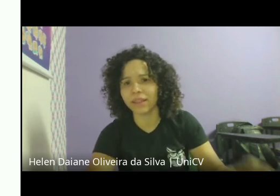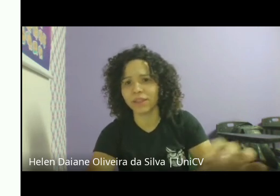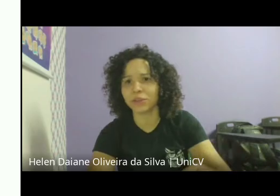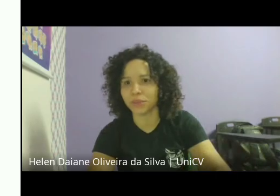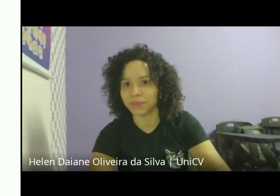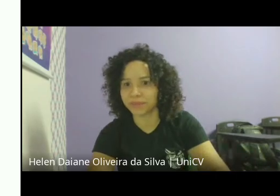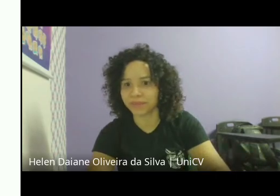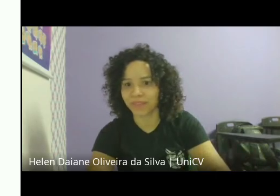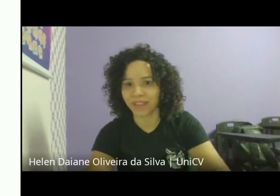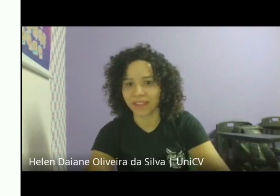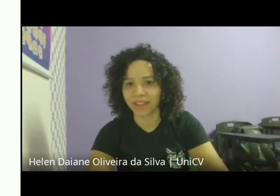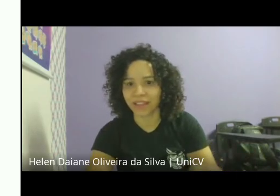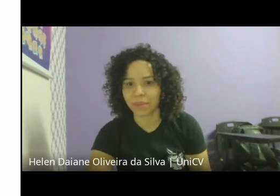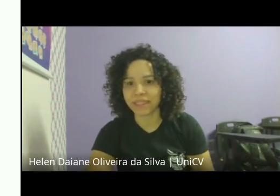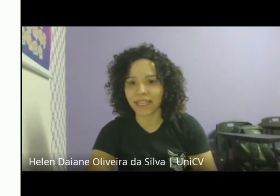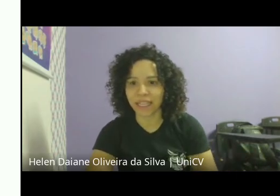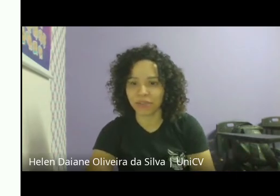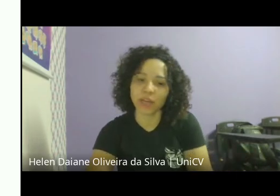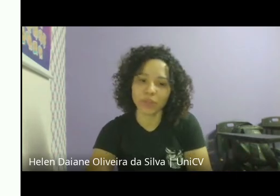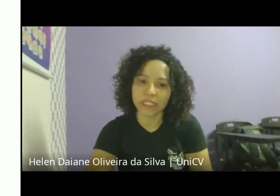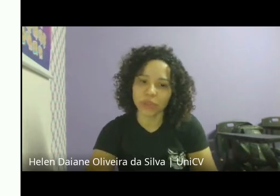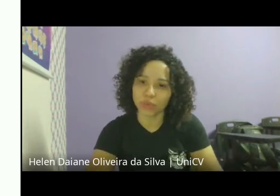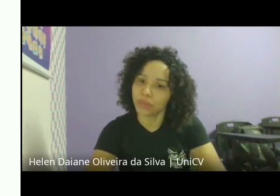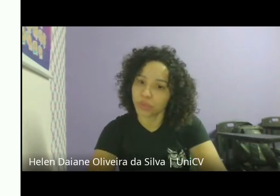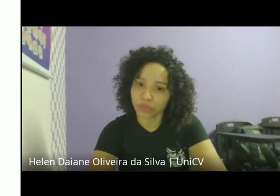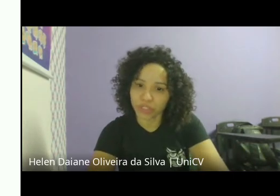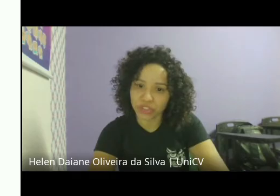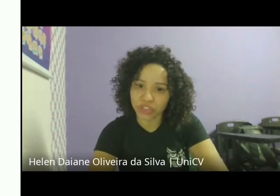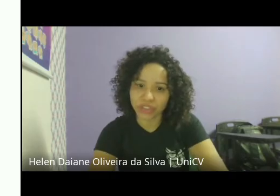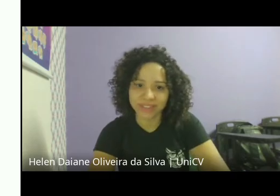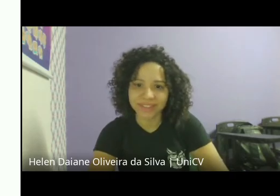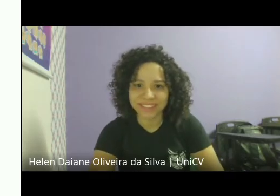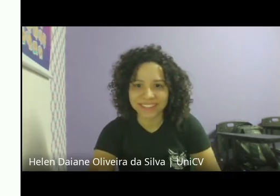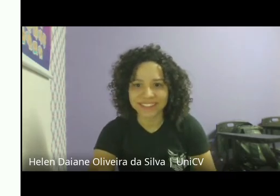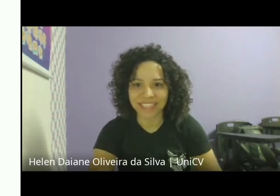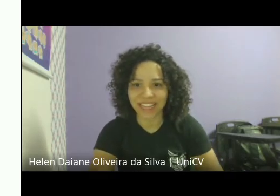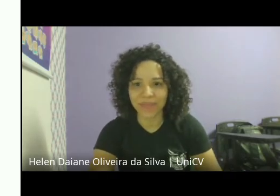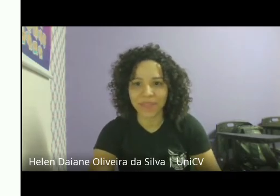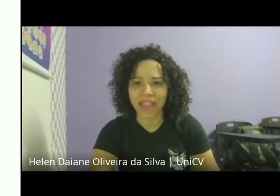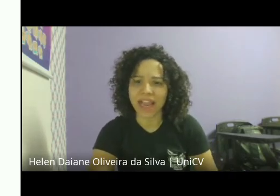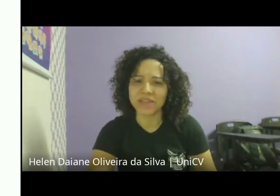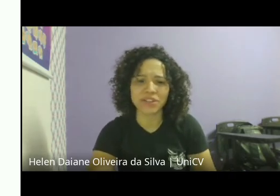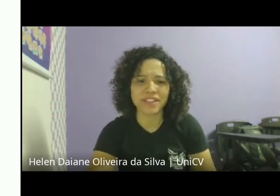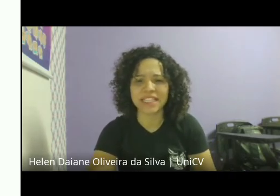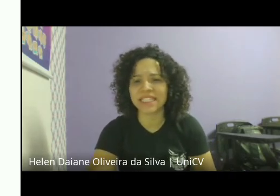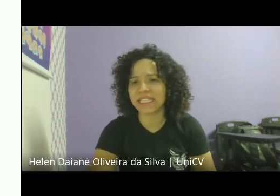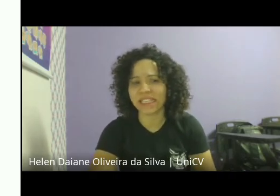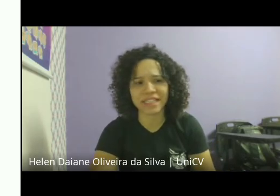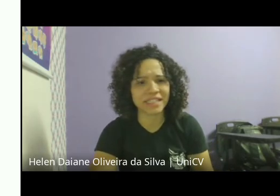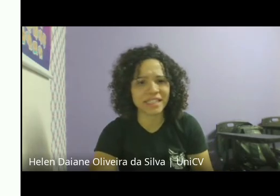Libras lindo. Mas ela quer ficar o lindo pro ouvinte, tá?